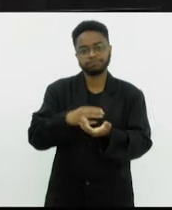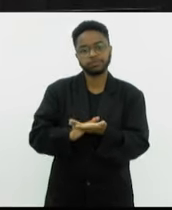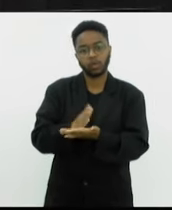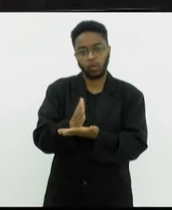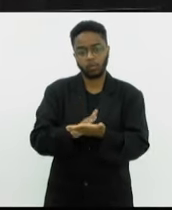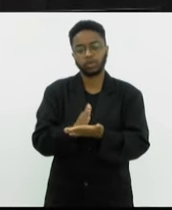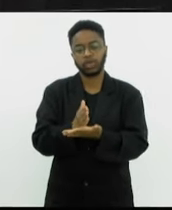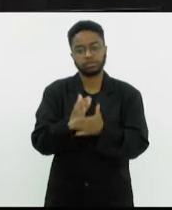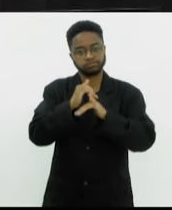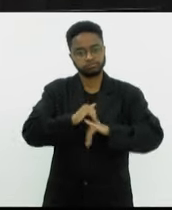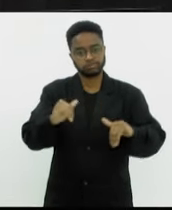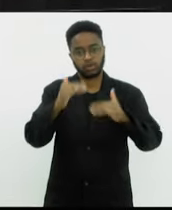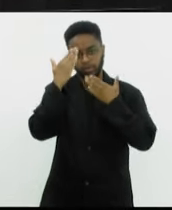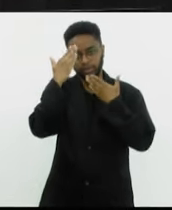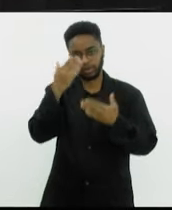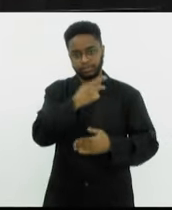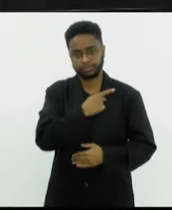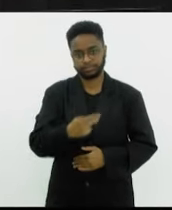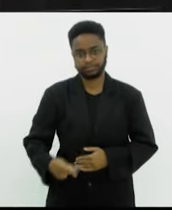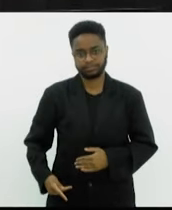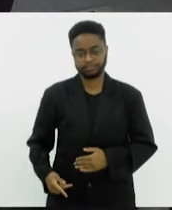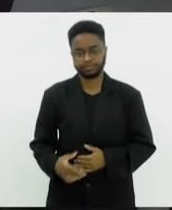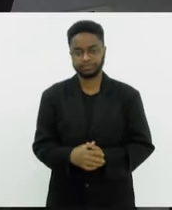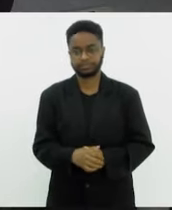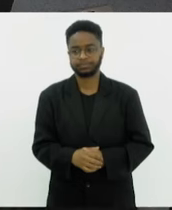indignar. Muito obrigado, senhor presidente.